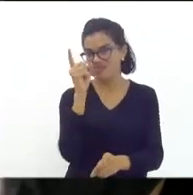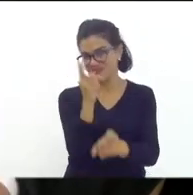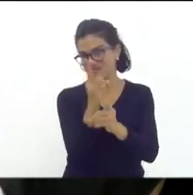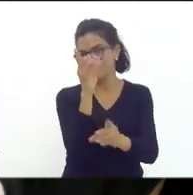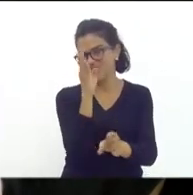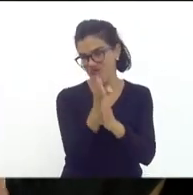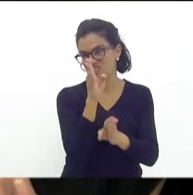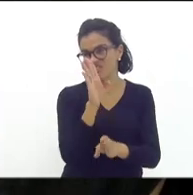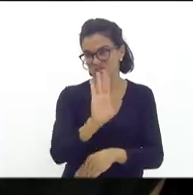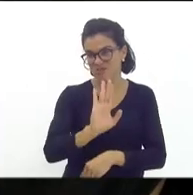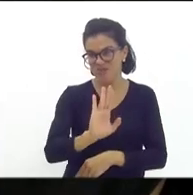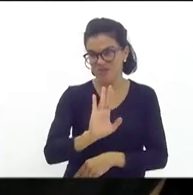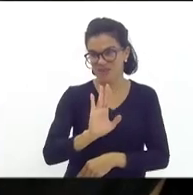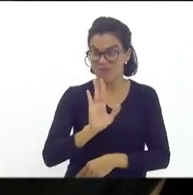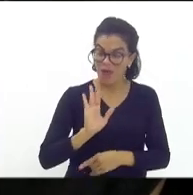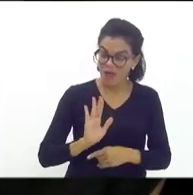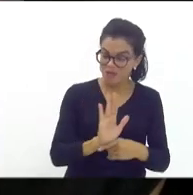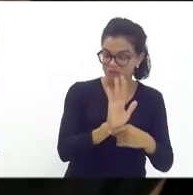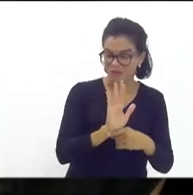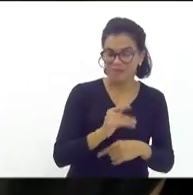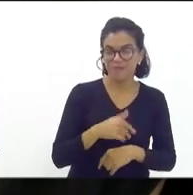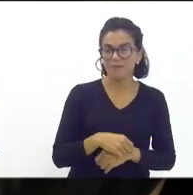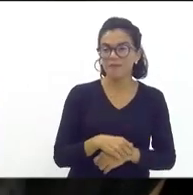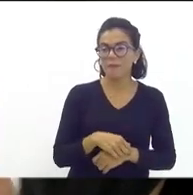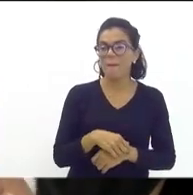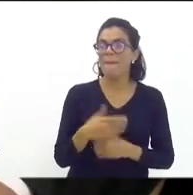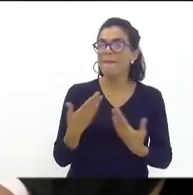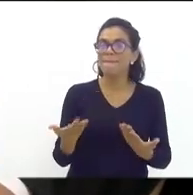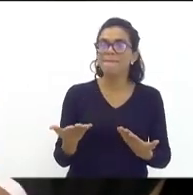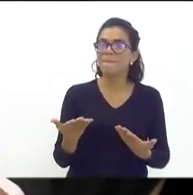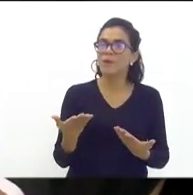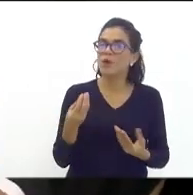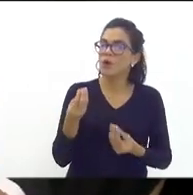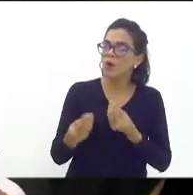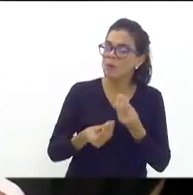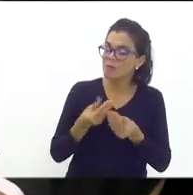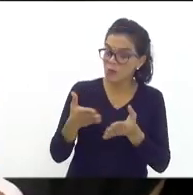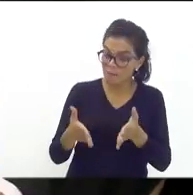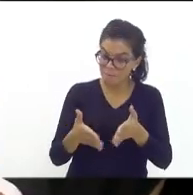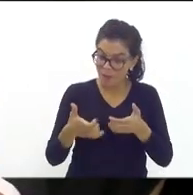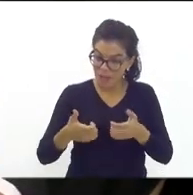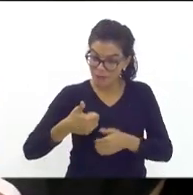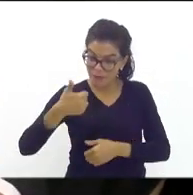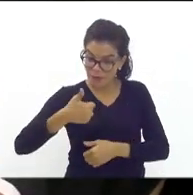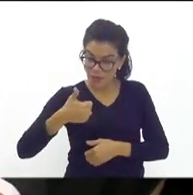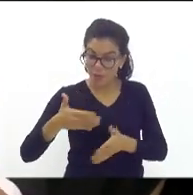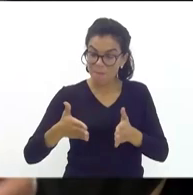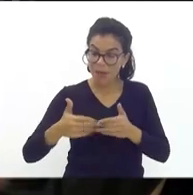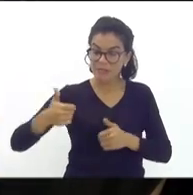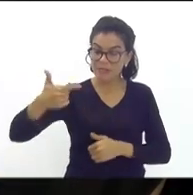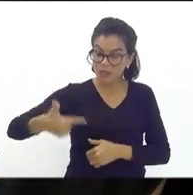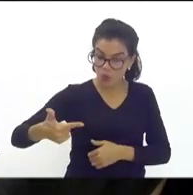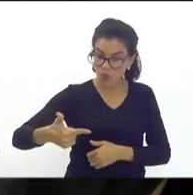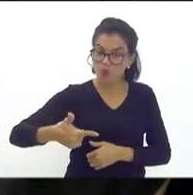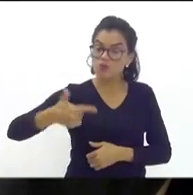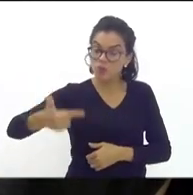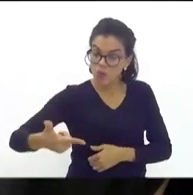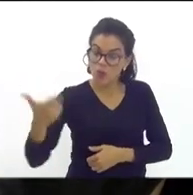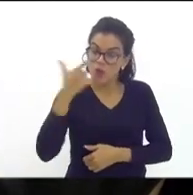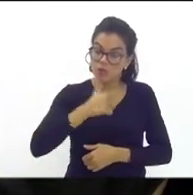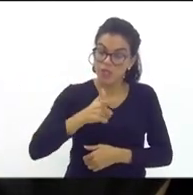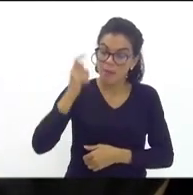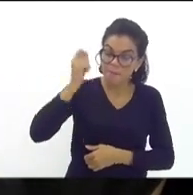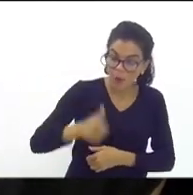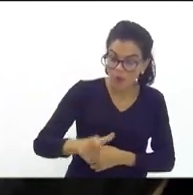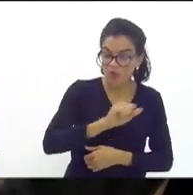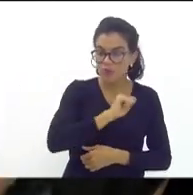Antônio para poder ajudar o senhor o que que leva o que que leva uma pessoa pedir a fazer uma solicitação depois do seu Antônio e ser atendido primeiro